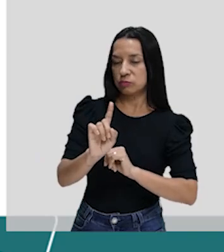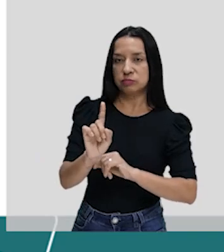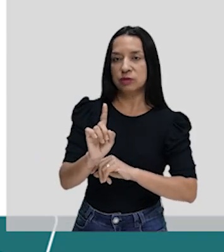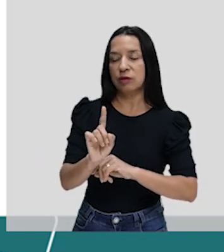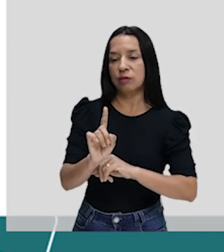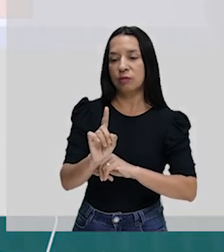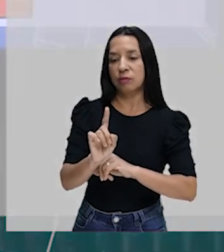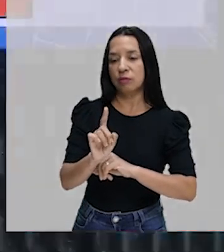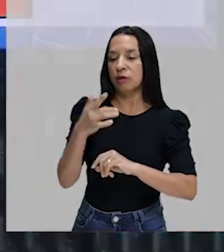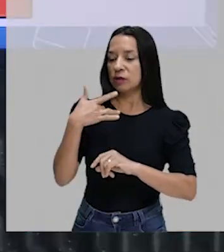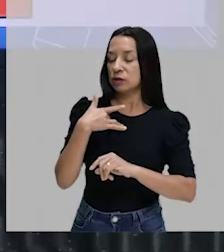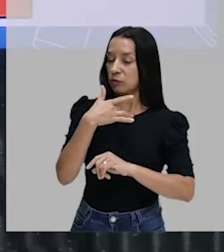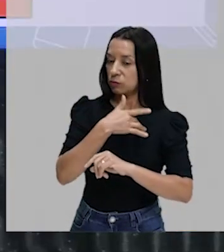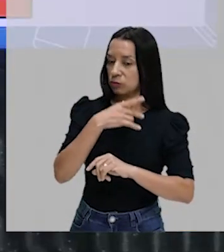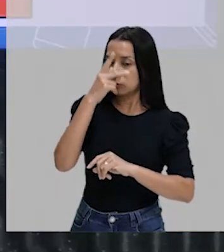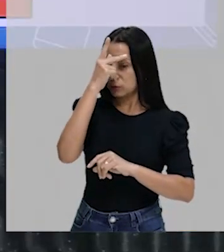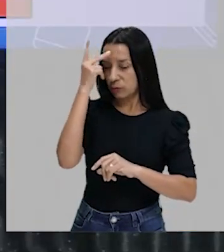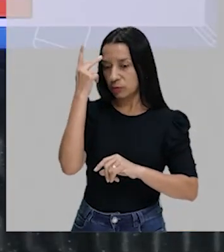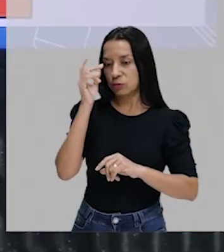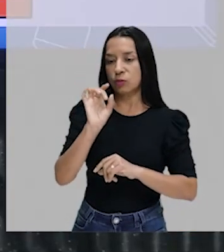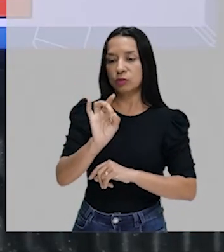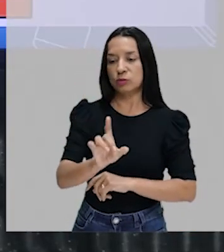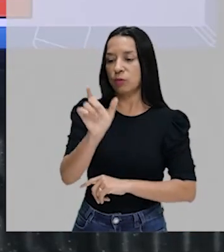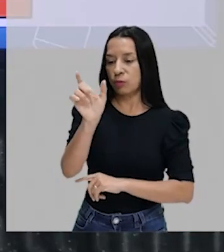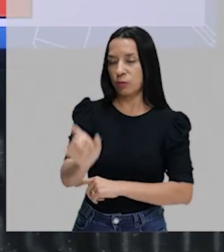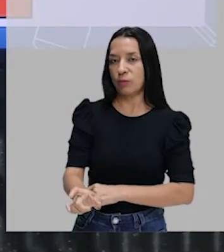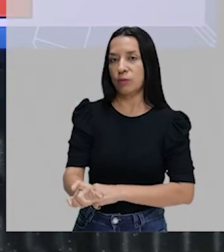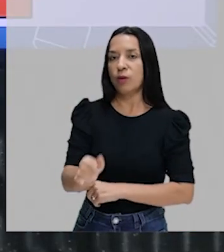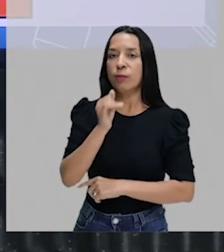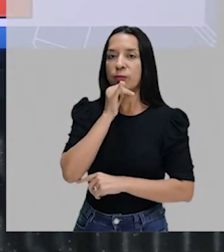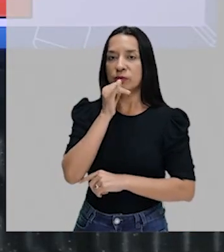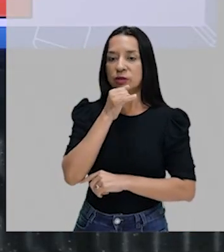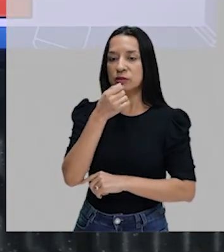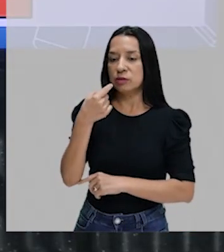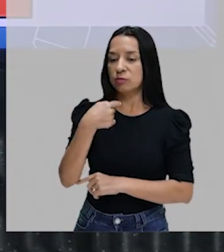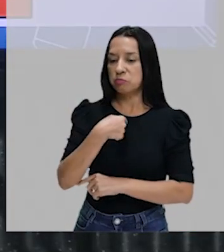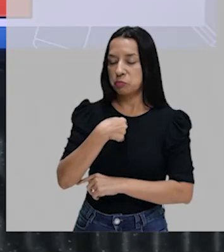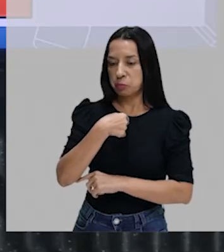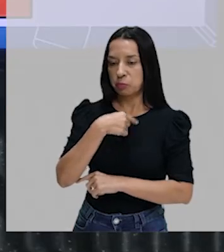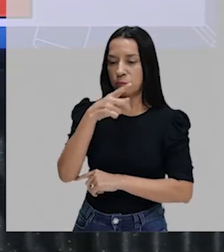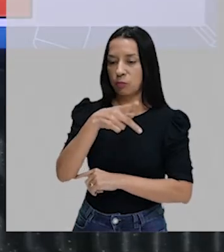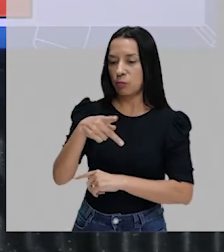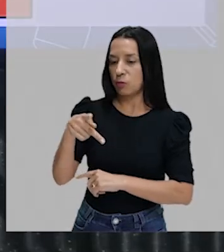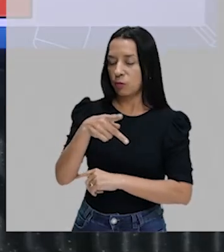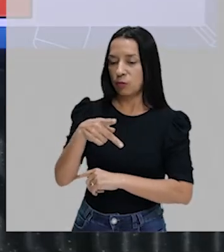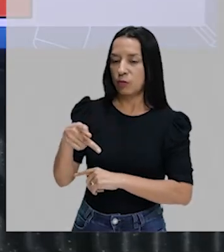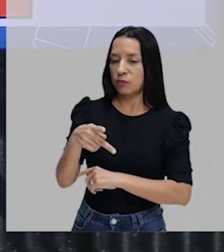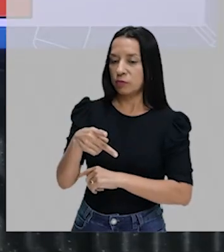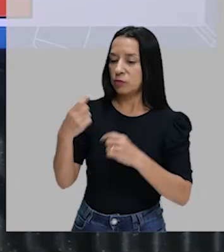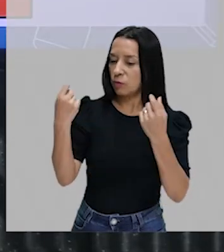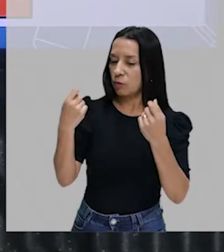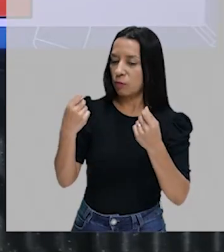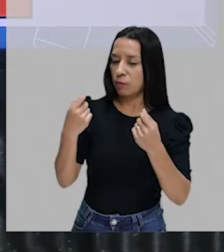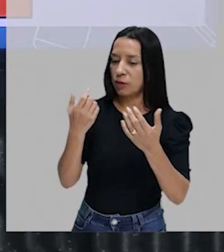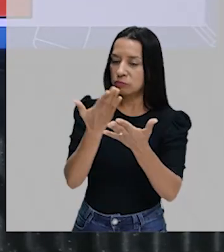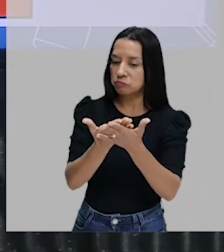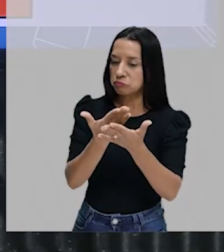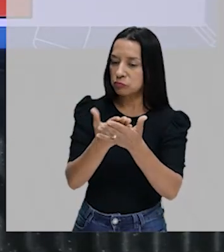lá. Para a saúde do indivíduo. Eu, para estar aqui ministrando a minha aula, eu preciso de uma boa saúde